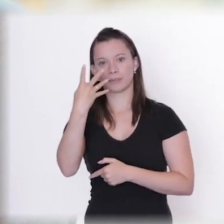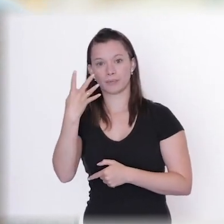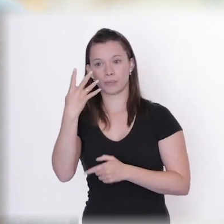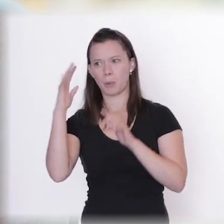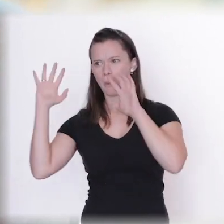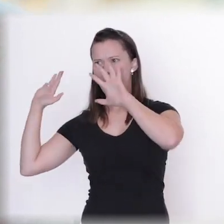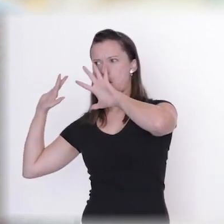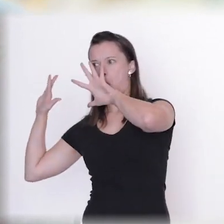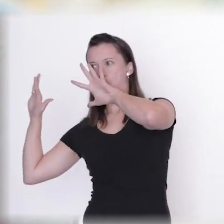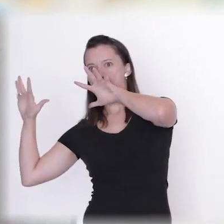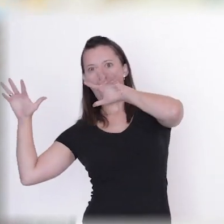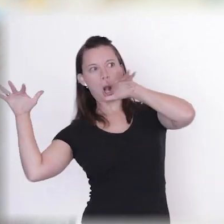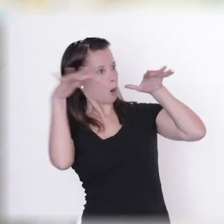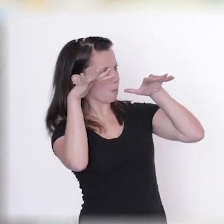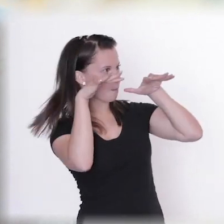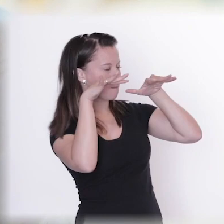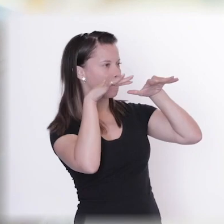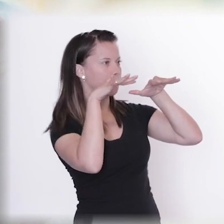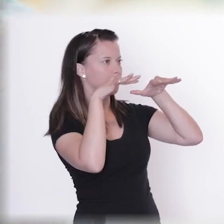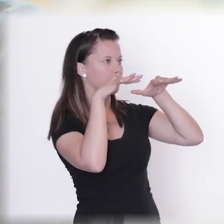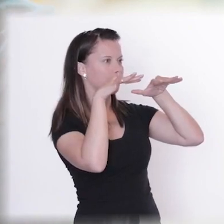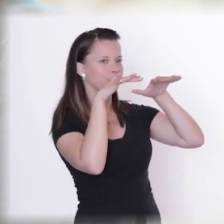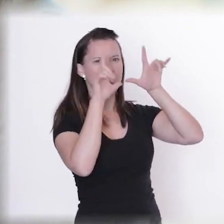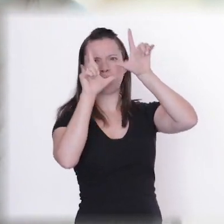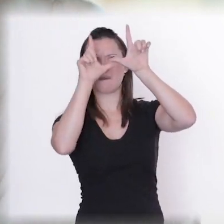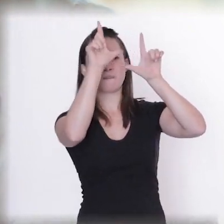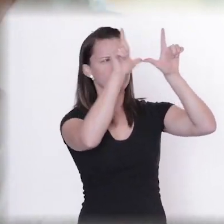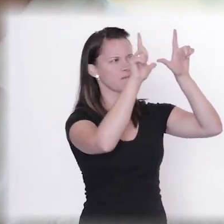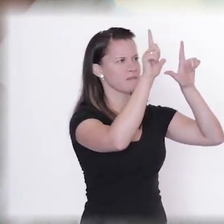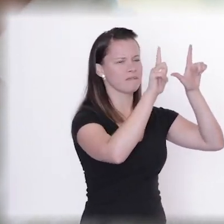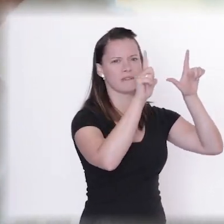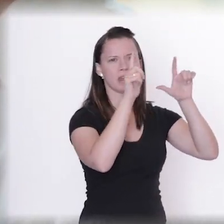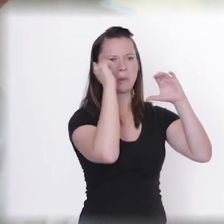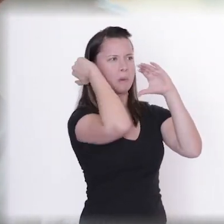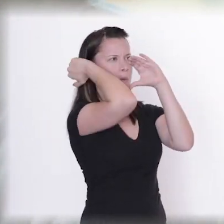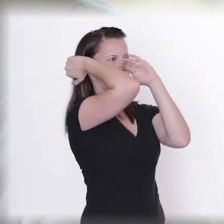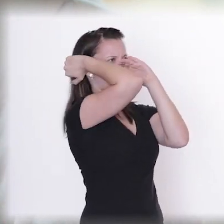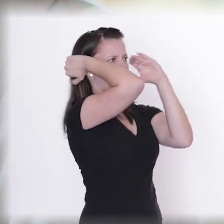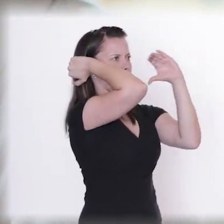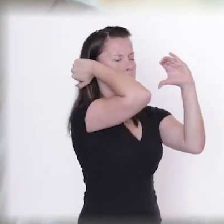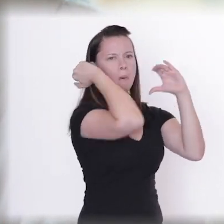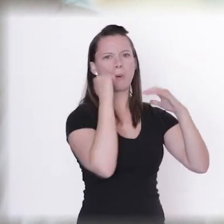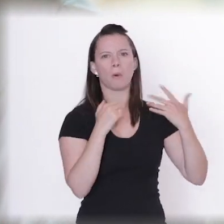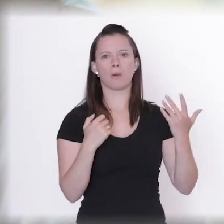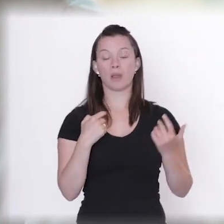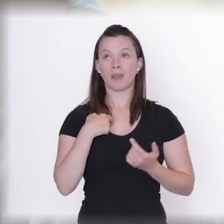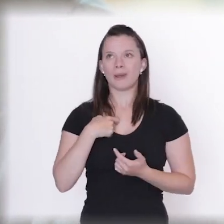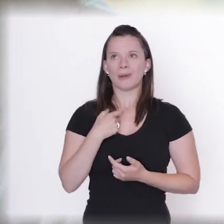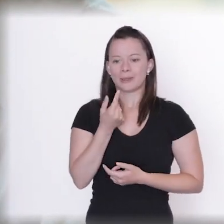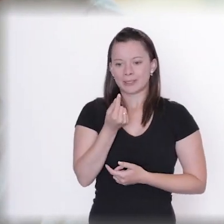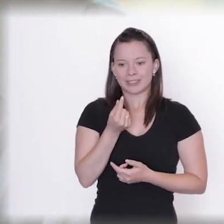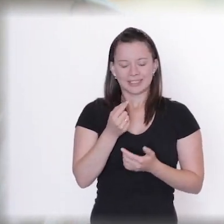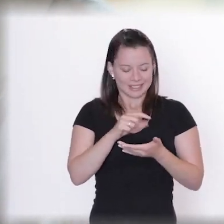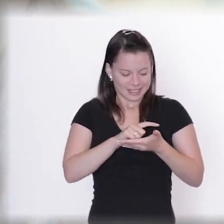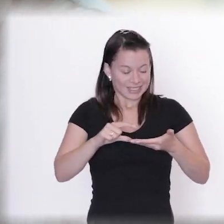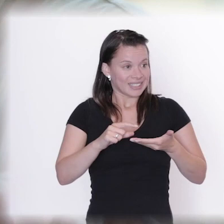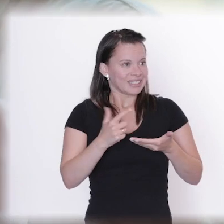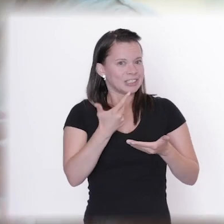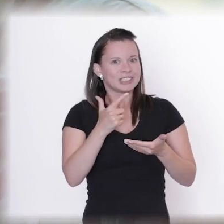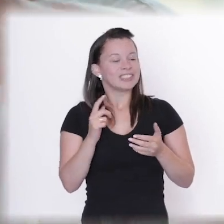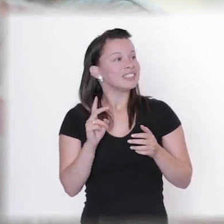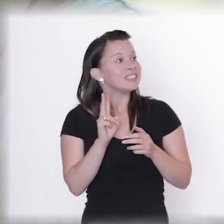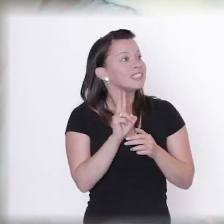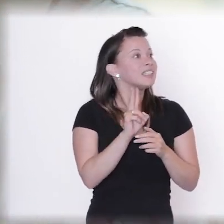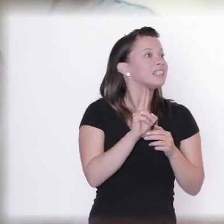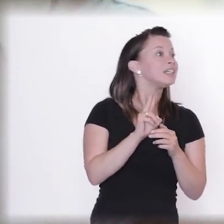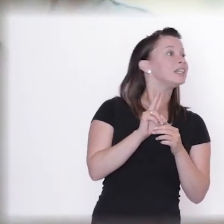todo presentes aqui. Inclusive, eu não tinha ingresso. Eu vim com 2 amigos meus, a gente chegou perto, aí tinha